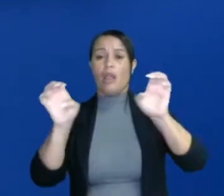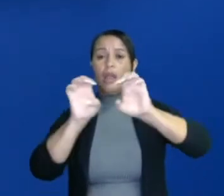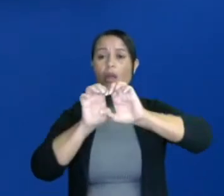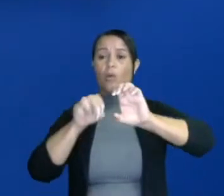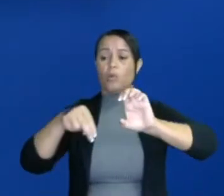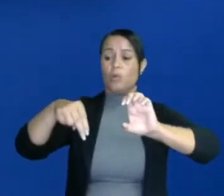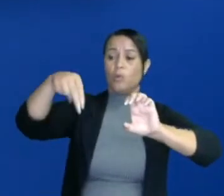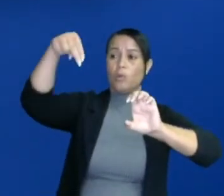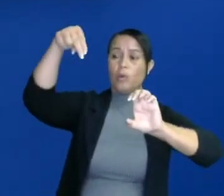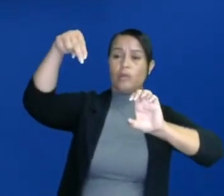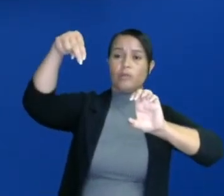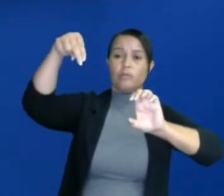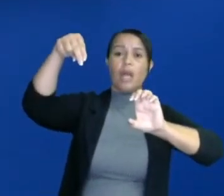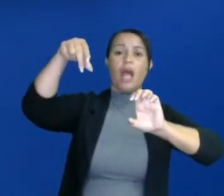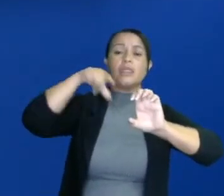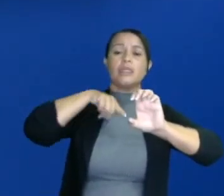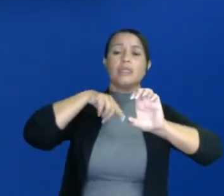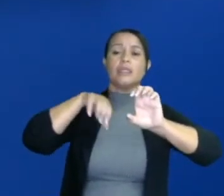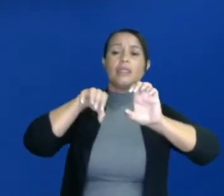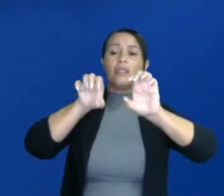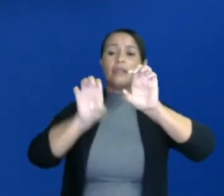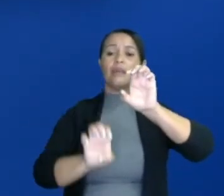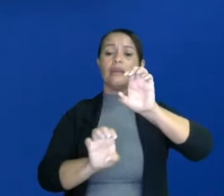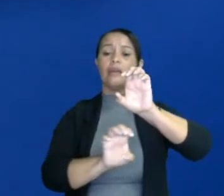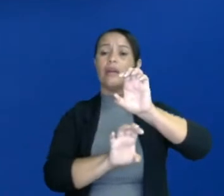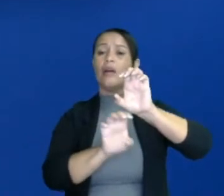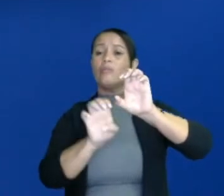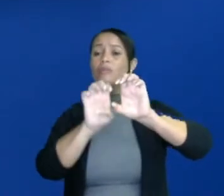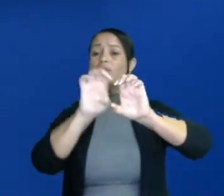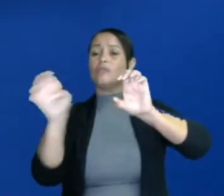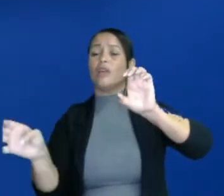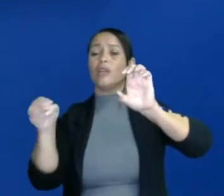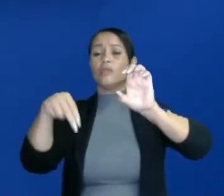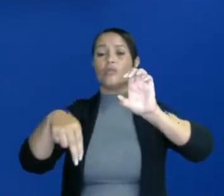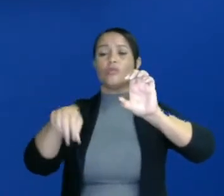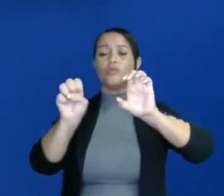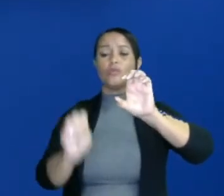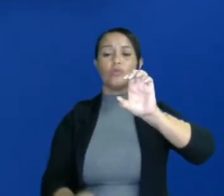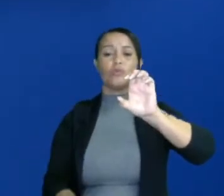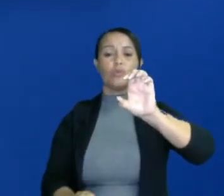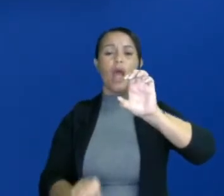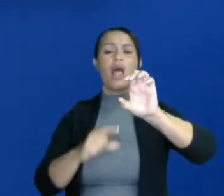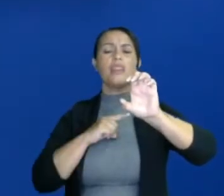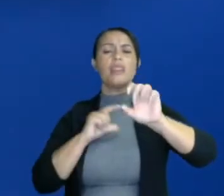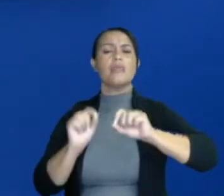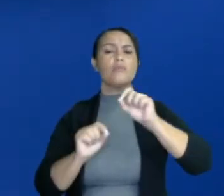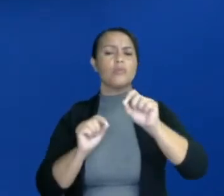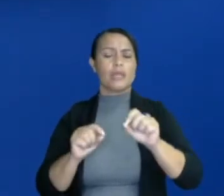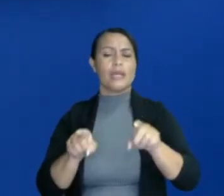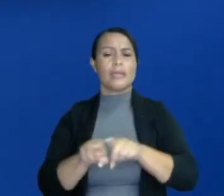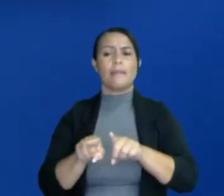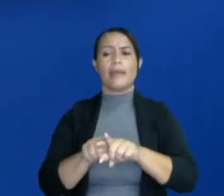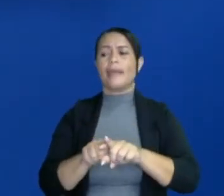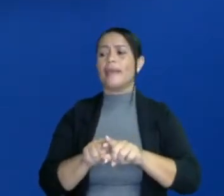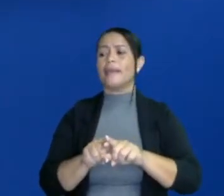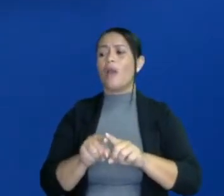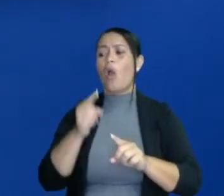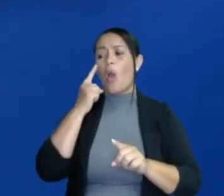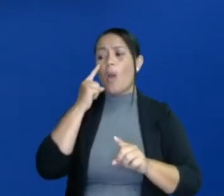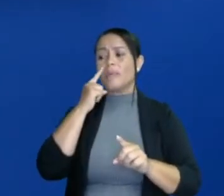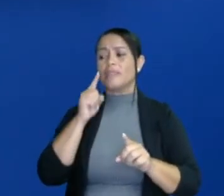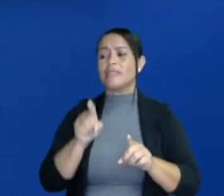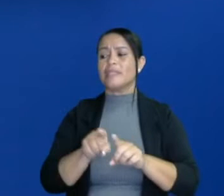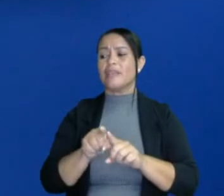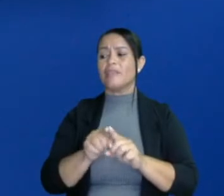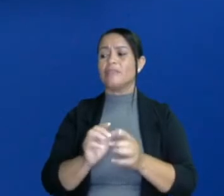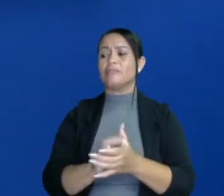a gente tem o hemisfério norte, ao sul da linha do Equador, hemisfério sul. E agora em relação ao meridiano de Greenwich,